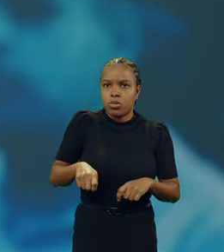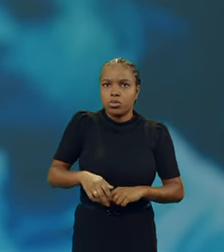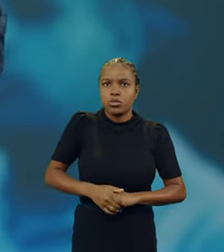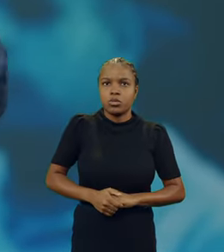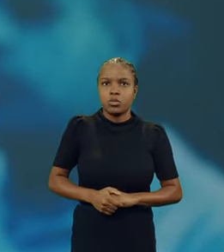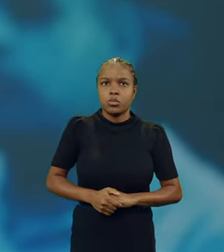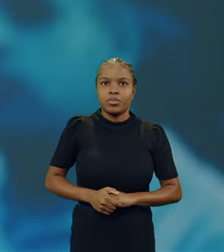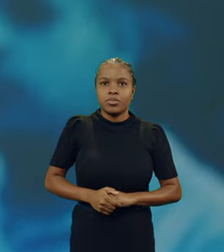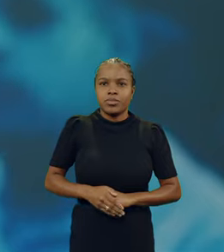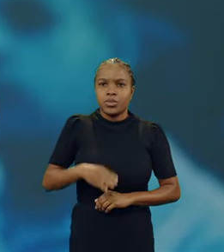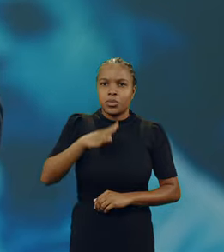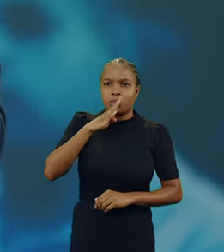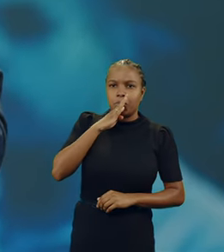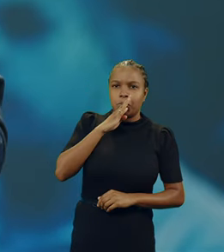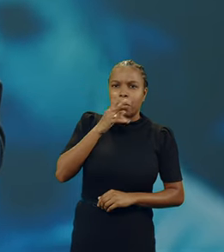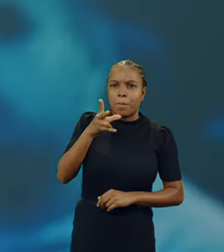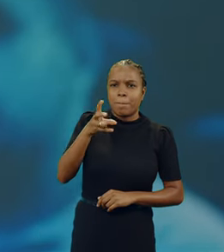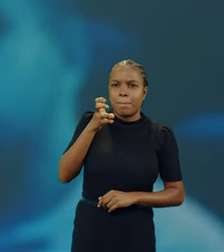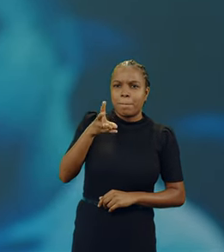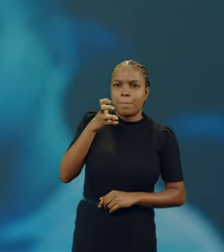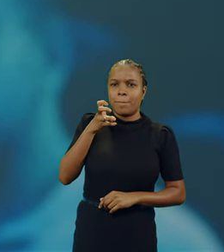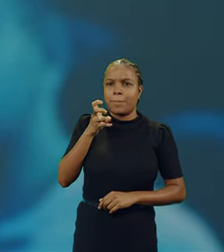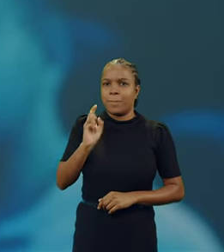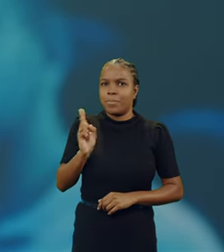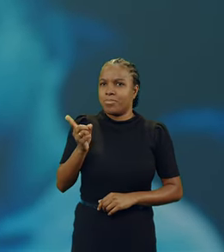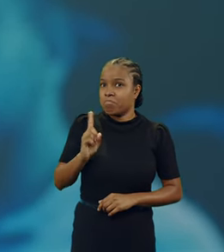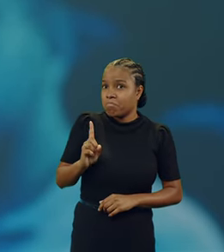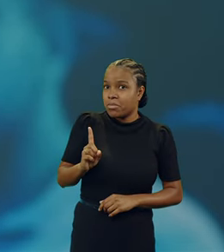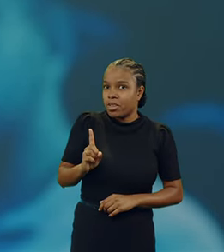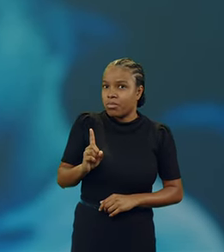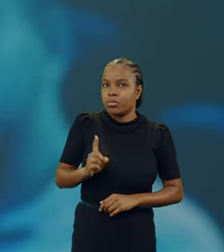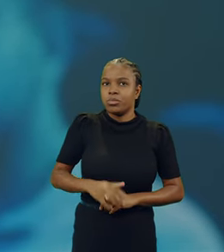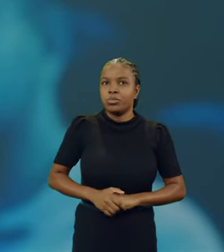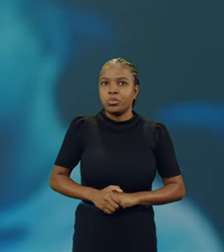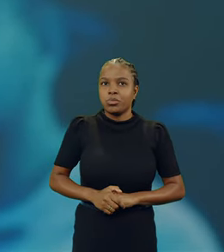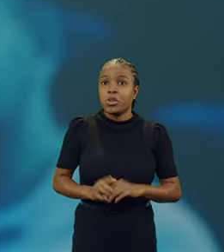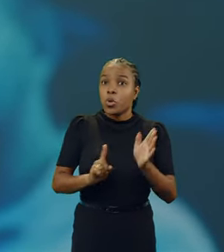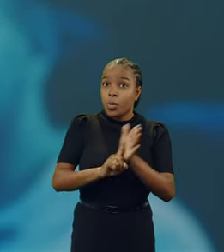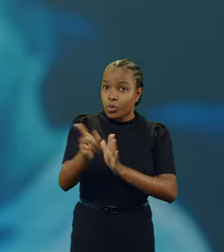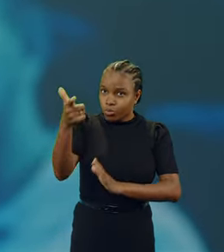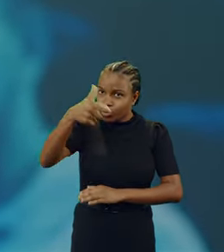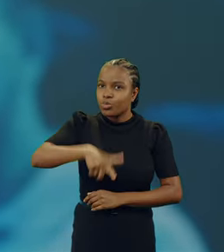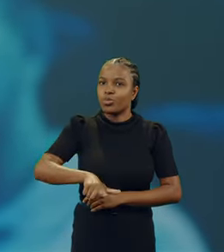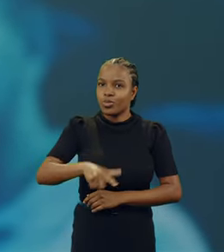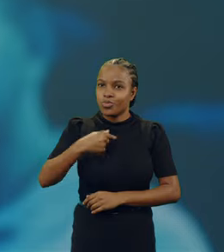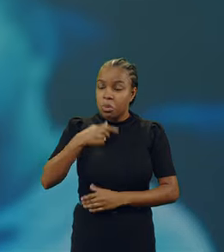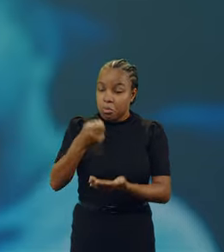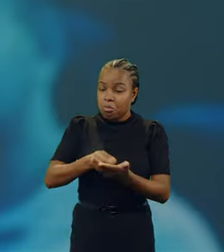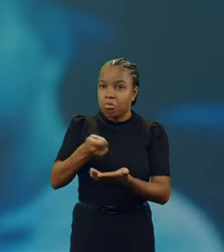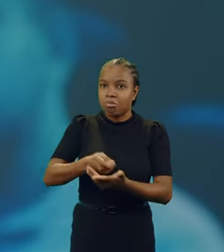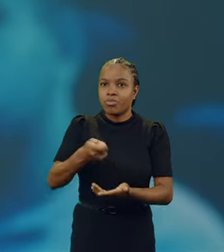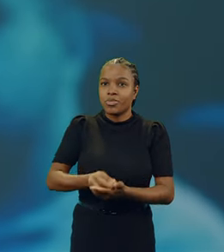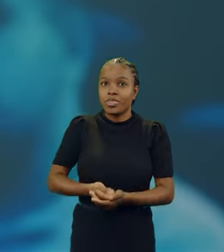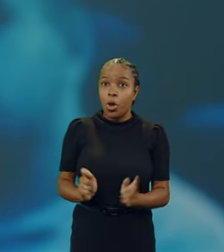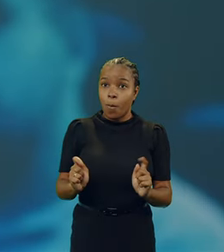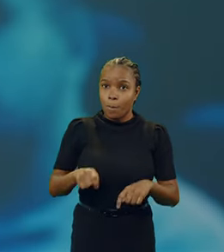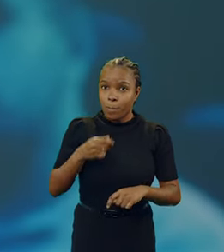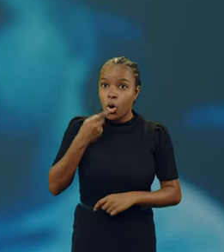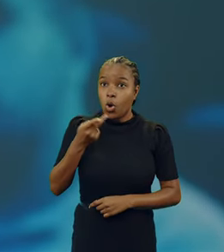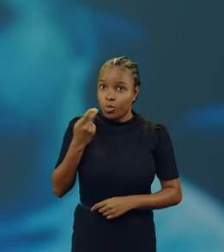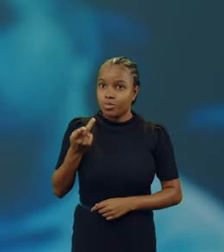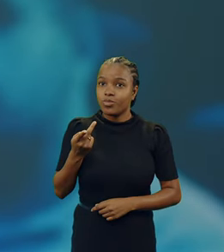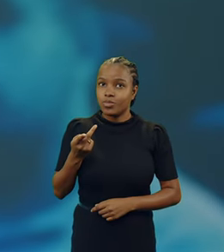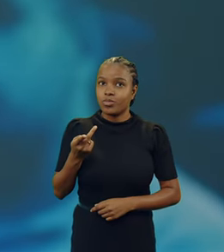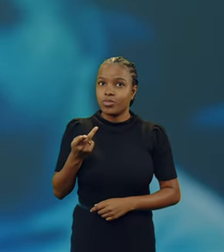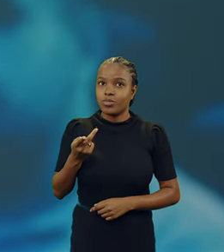O silêncio parece que diz que não, né? Eu pergunto de novo, eu sou insistente, eu posso falar?